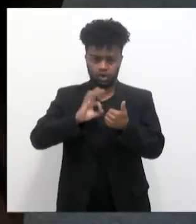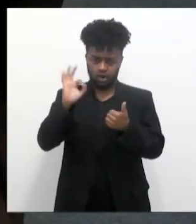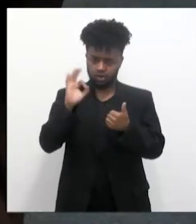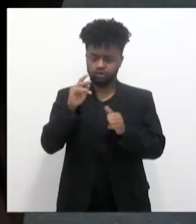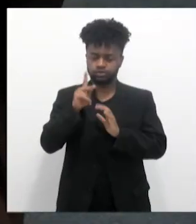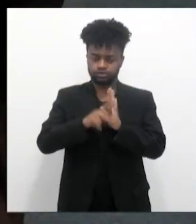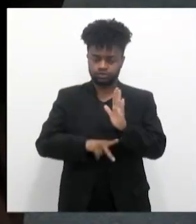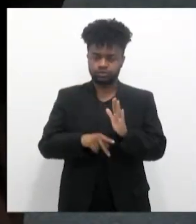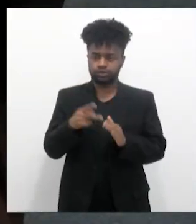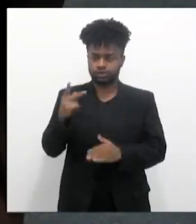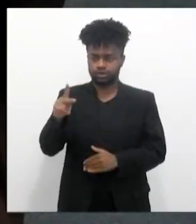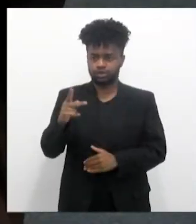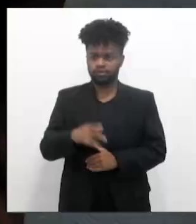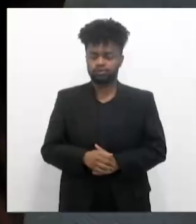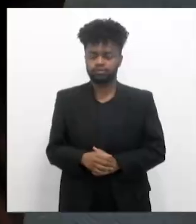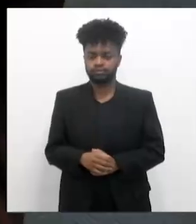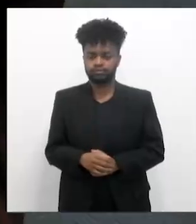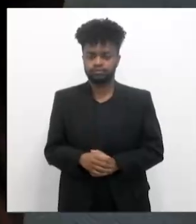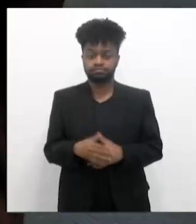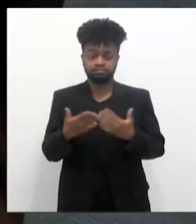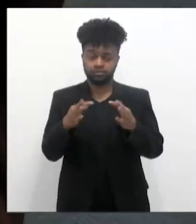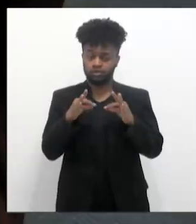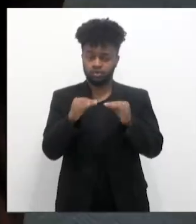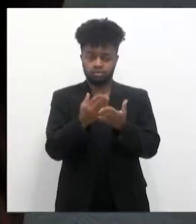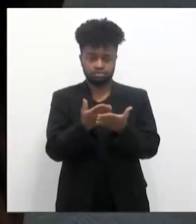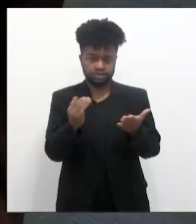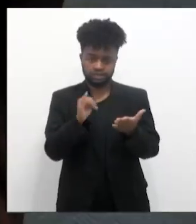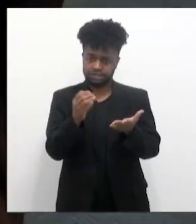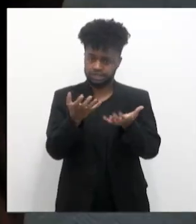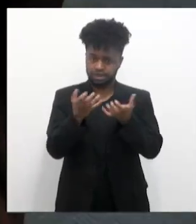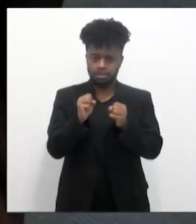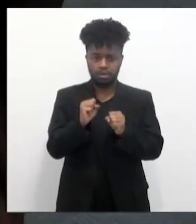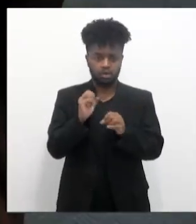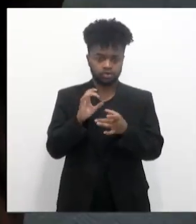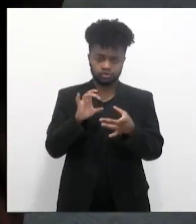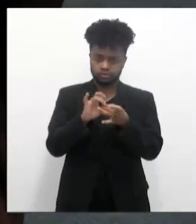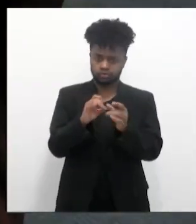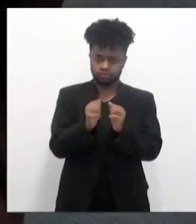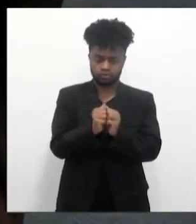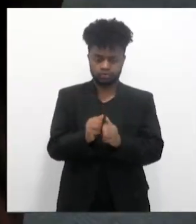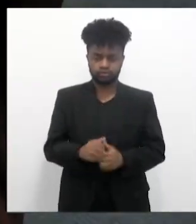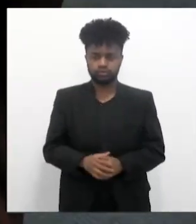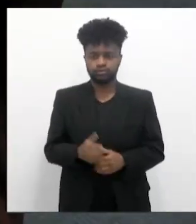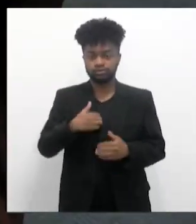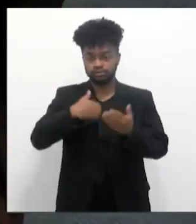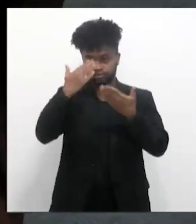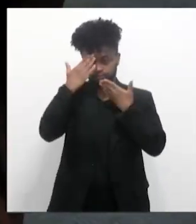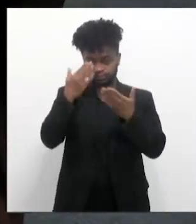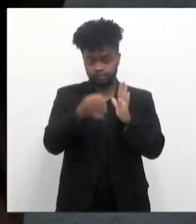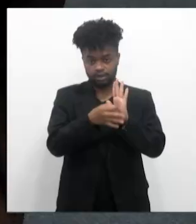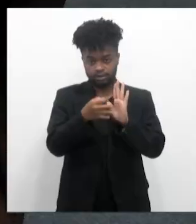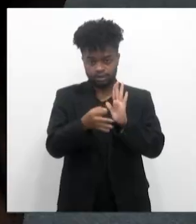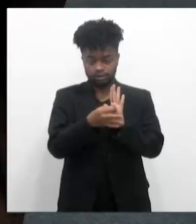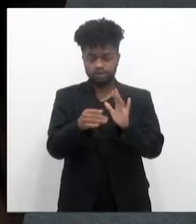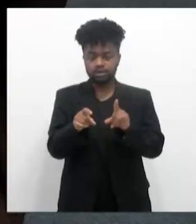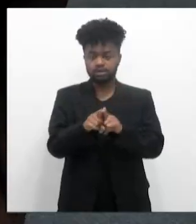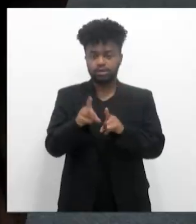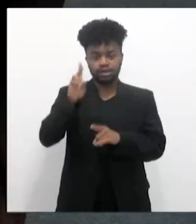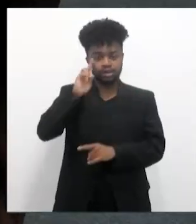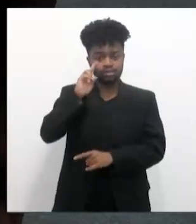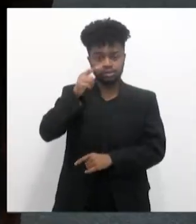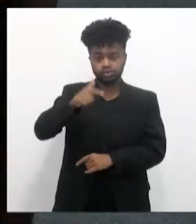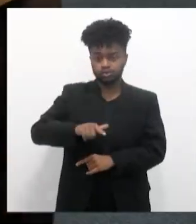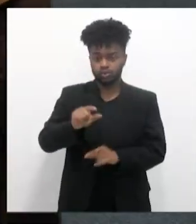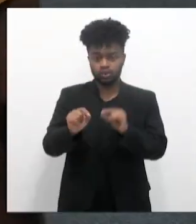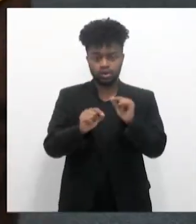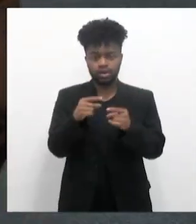o projeto, Vossa Excelência. E todos que queiram. Depois, presidente, agradecer aos pareceres e lembrar mais uma vez